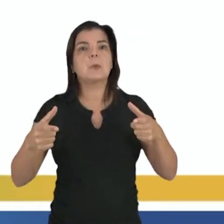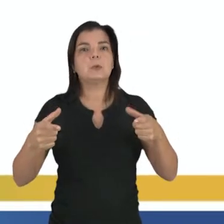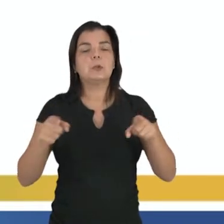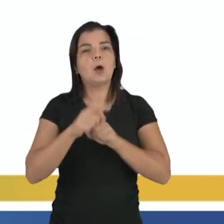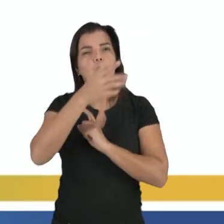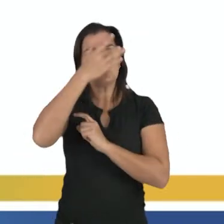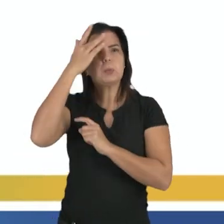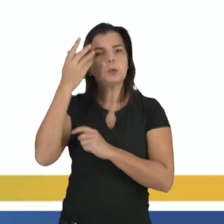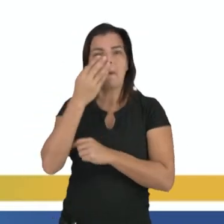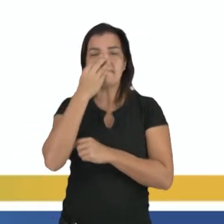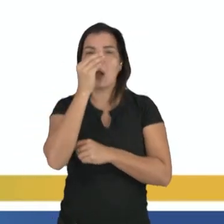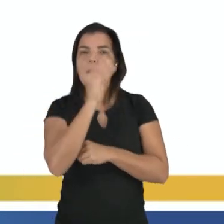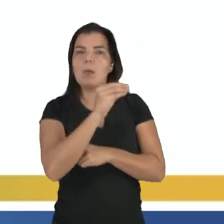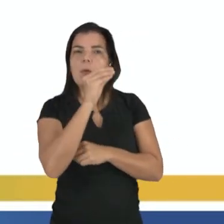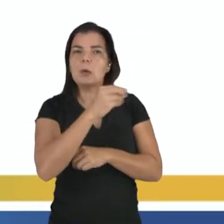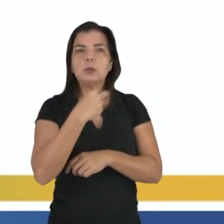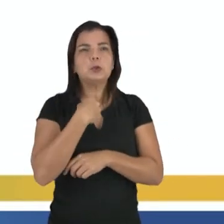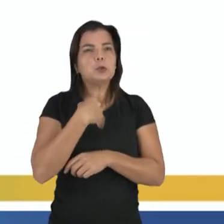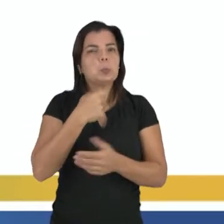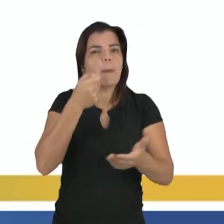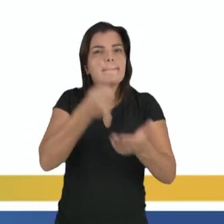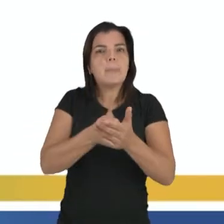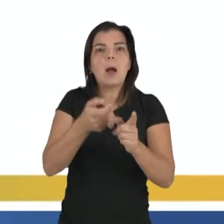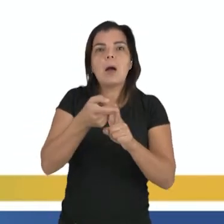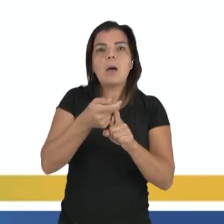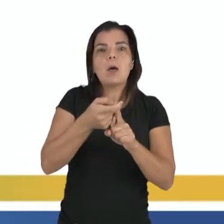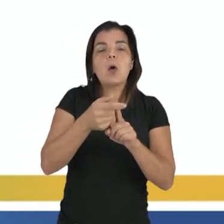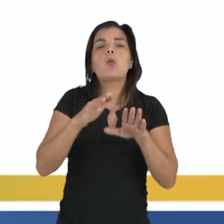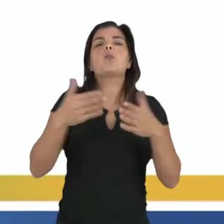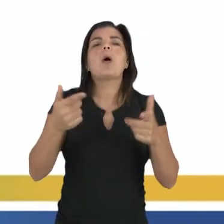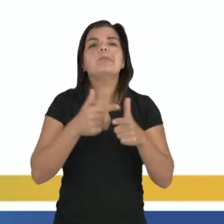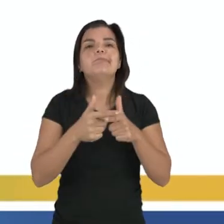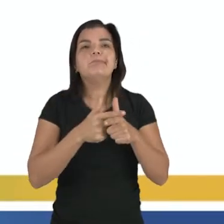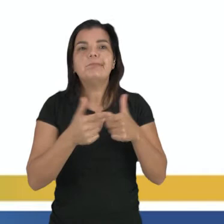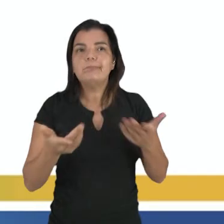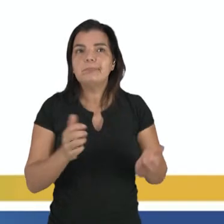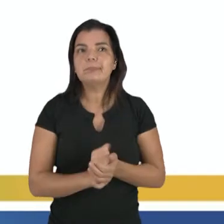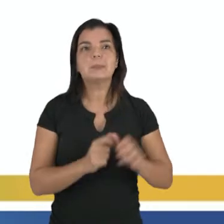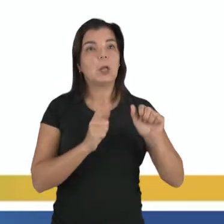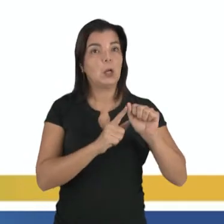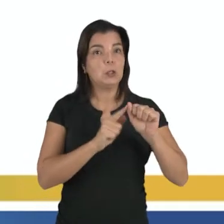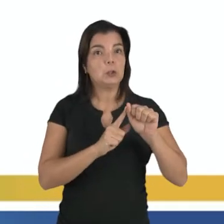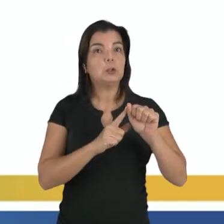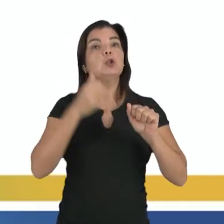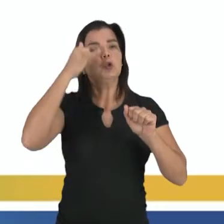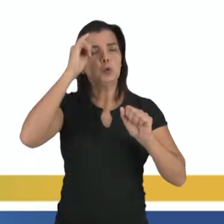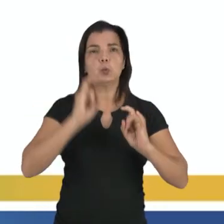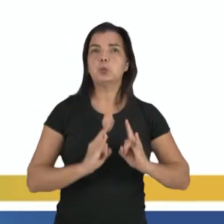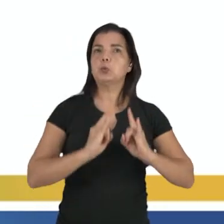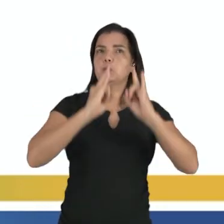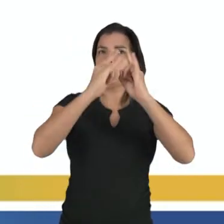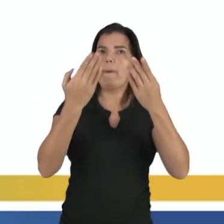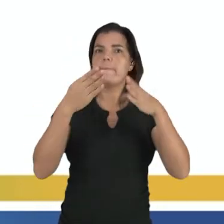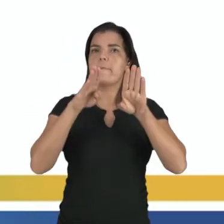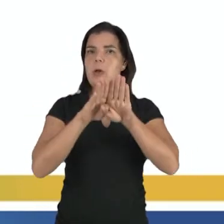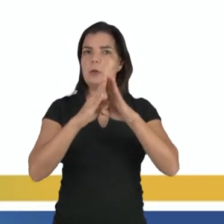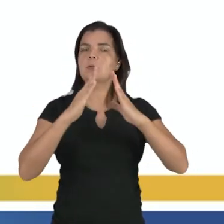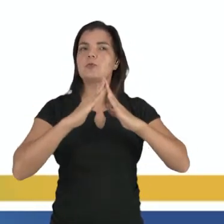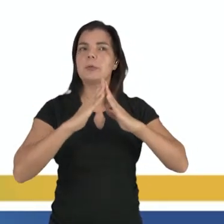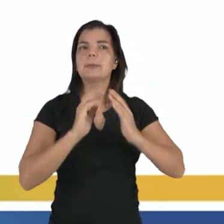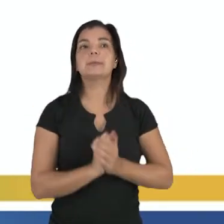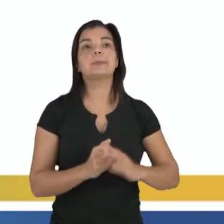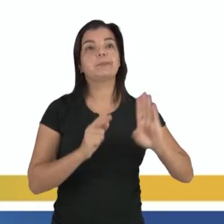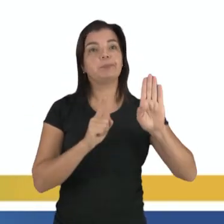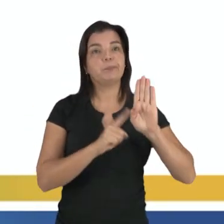das pessoas serem rejeitadas por não poderem pagar o aluguel? Qual a consequência? Letra A, criação de condomínios fechados de